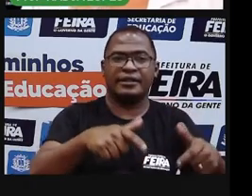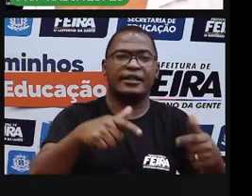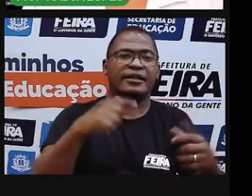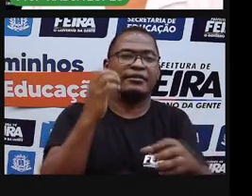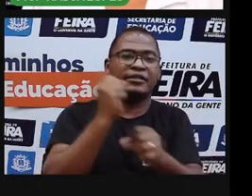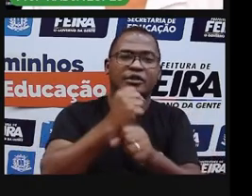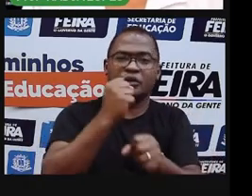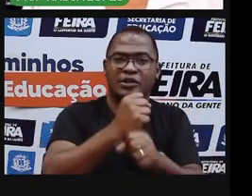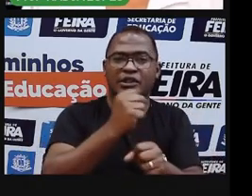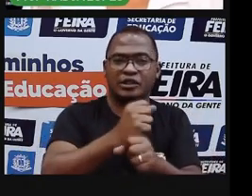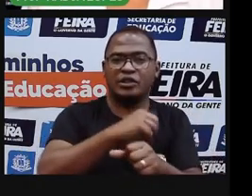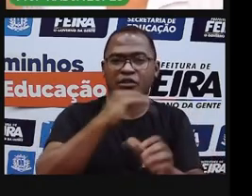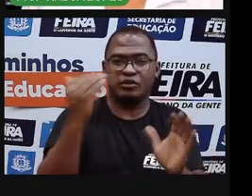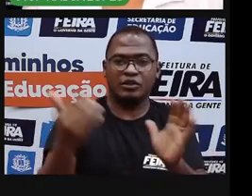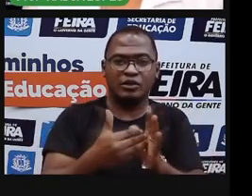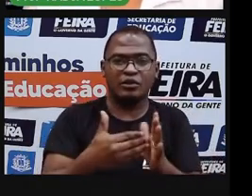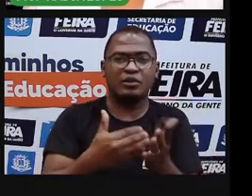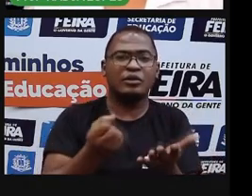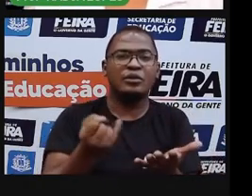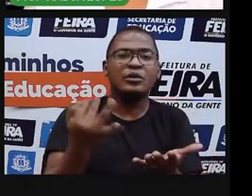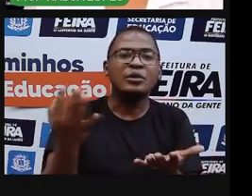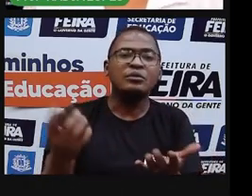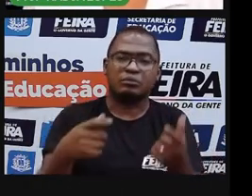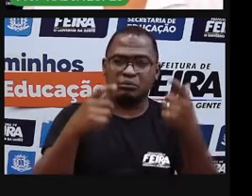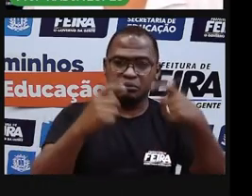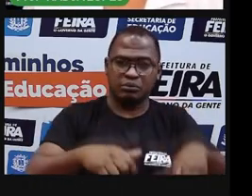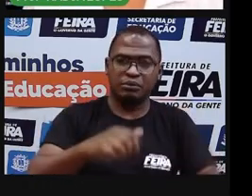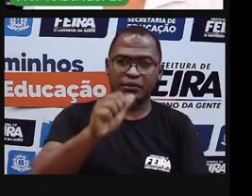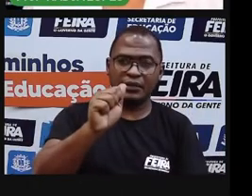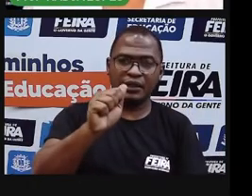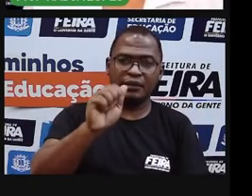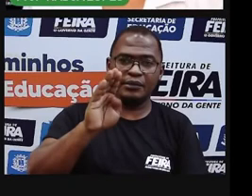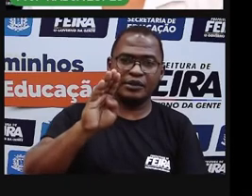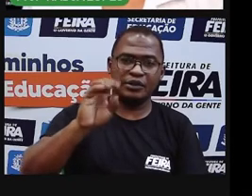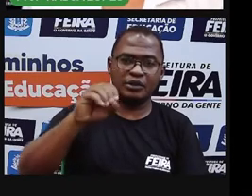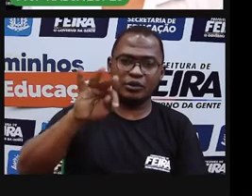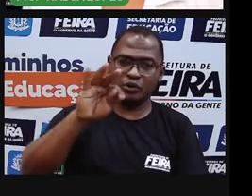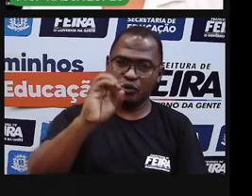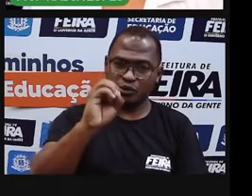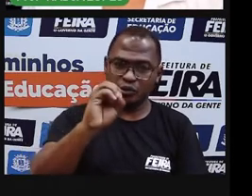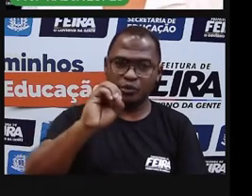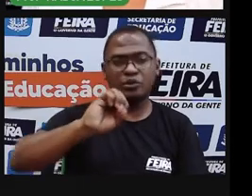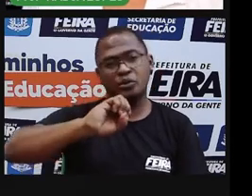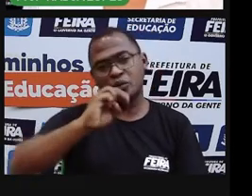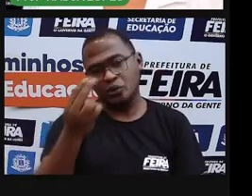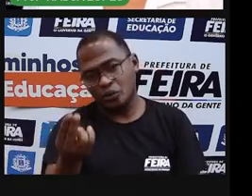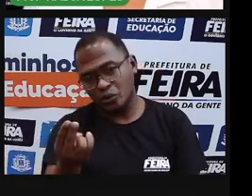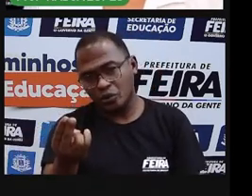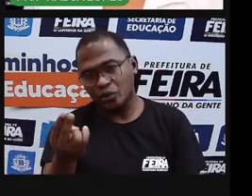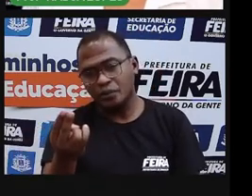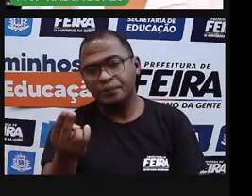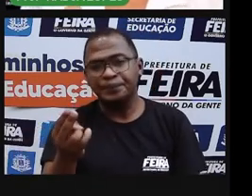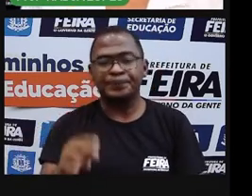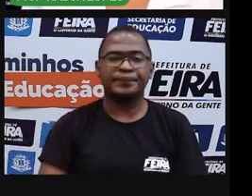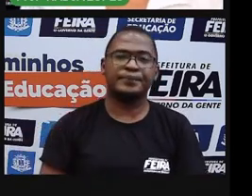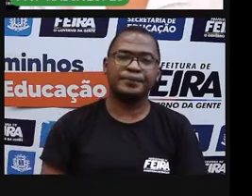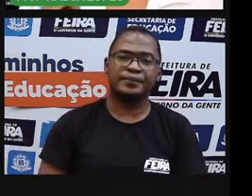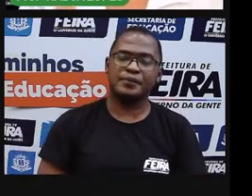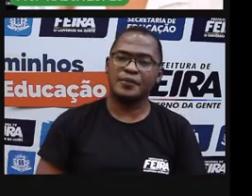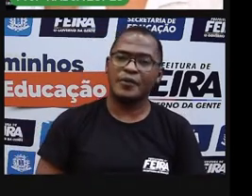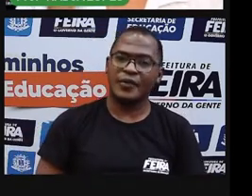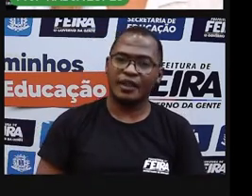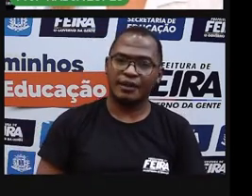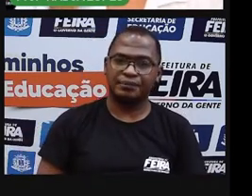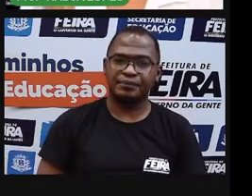valor determinado para ser absoluto e o valor da camisa do relativo certo aí eu vou apresentar para vocês vai trabalhar